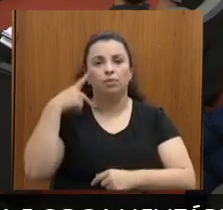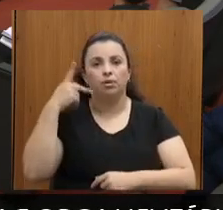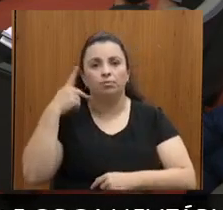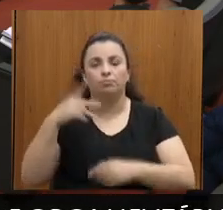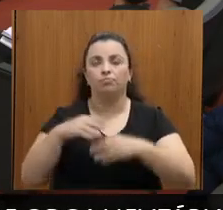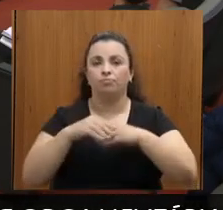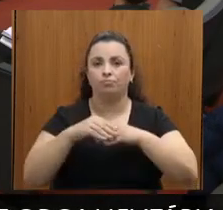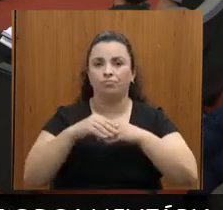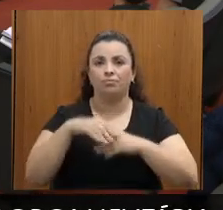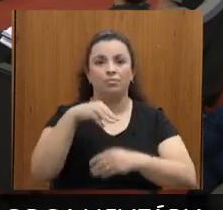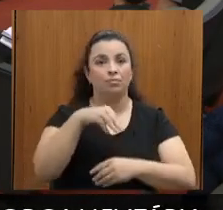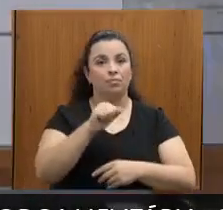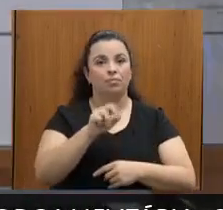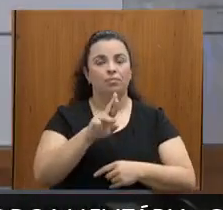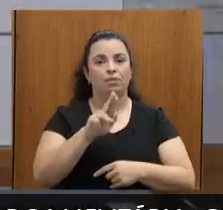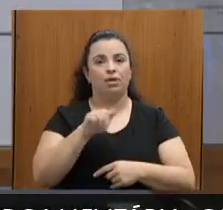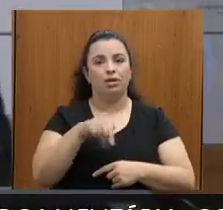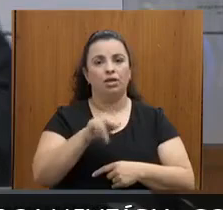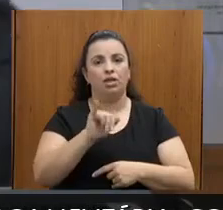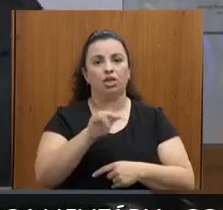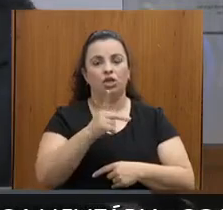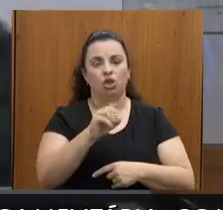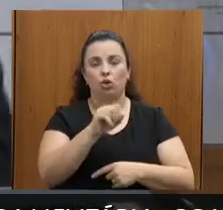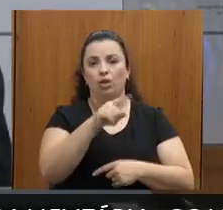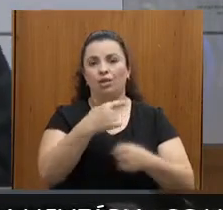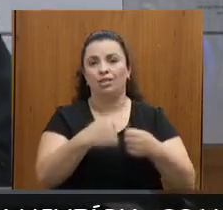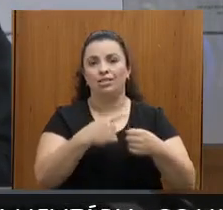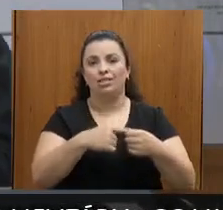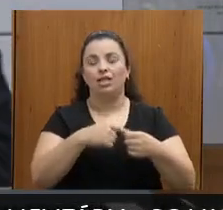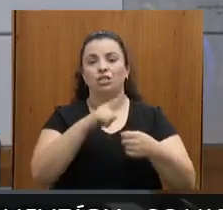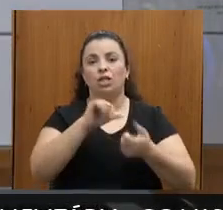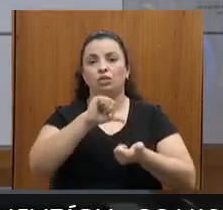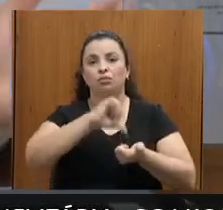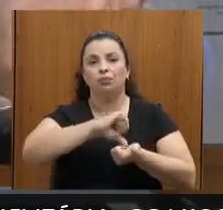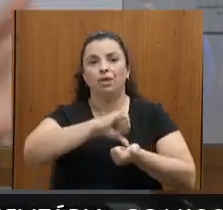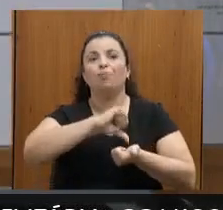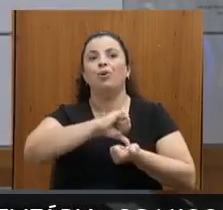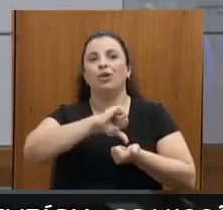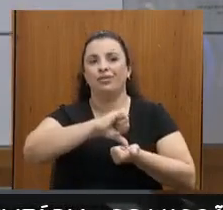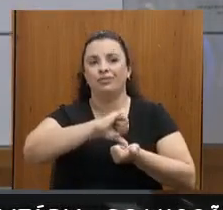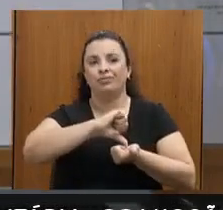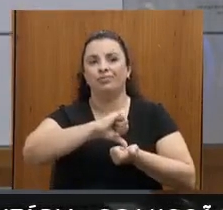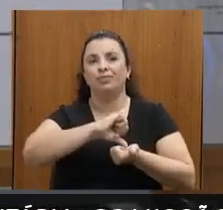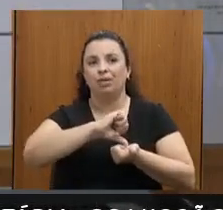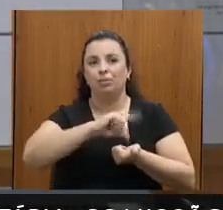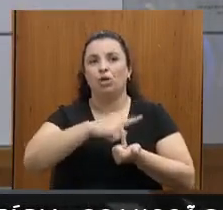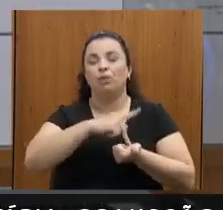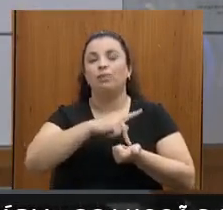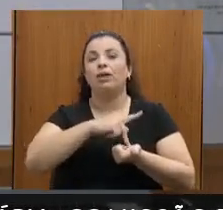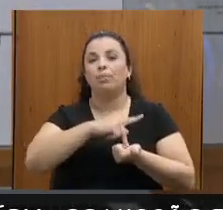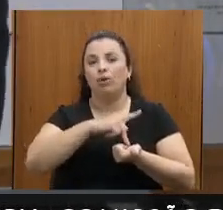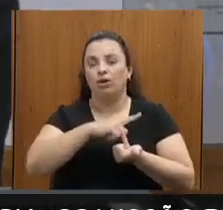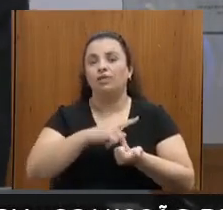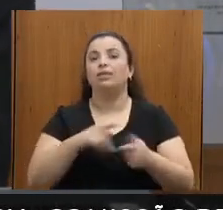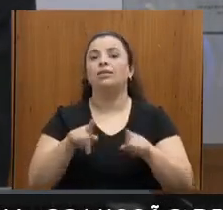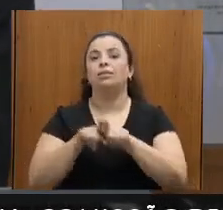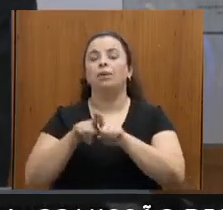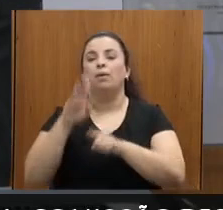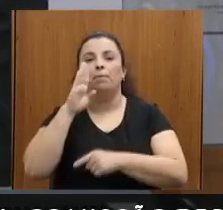cedo estamos na estrada, indo lá na cidade de Barranquilla de Pirapora, juntamente com o Virgílio, nossa Beatriz, Zé Guilherme,